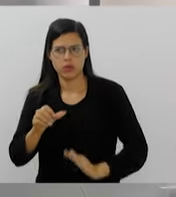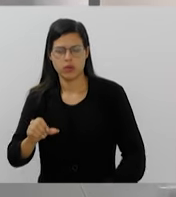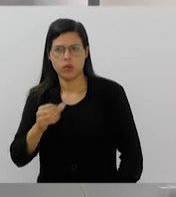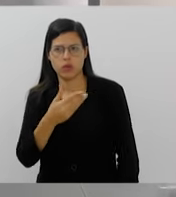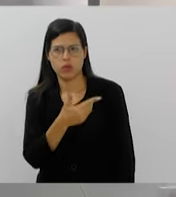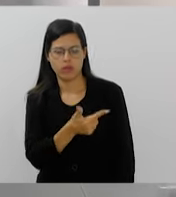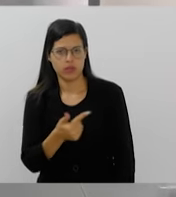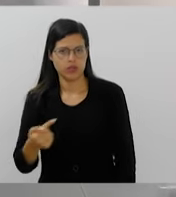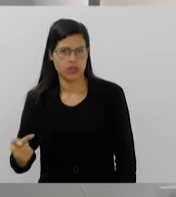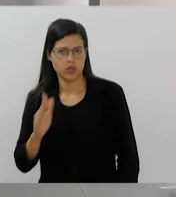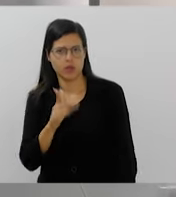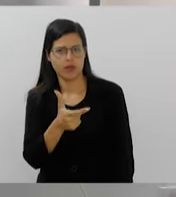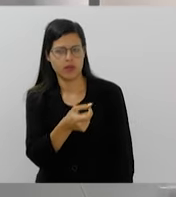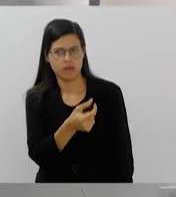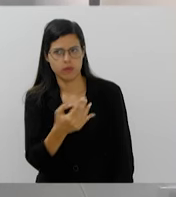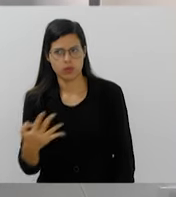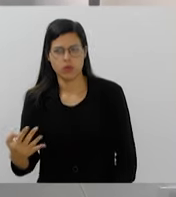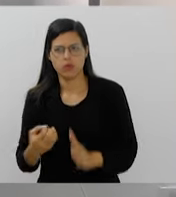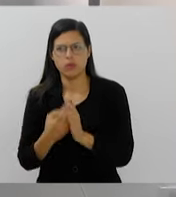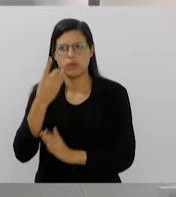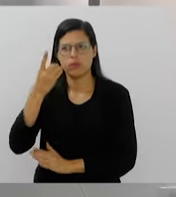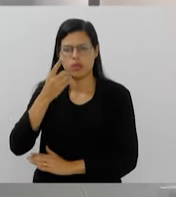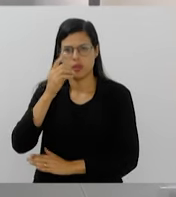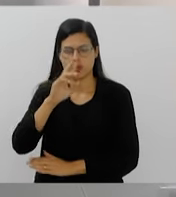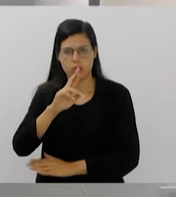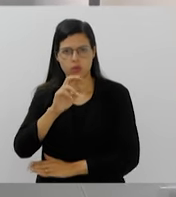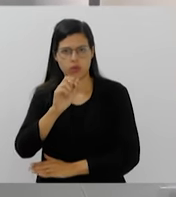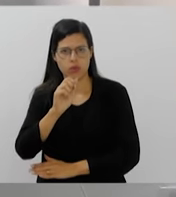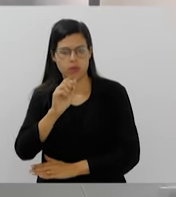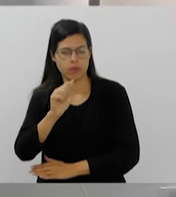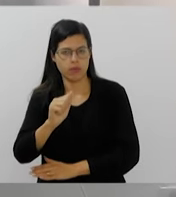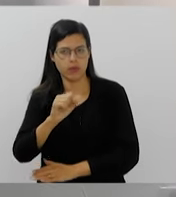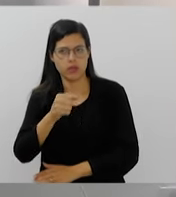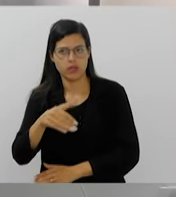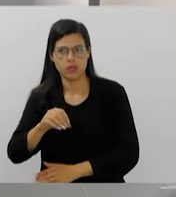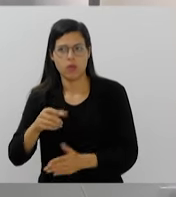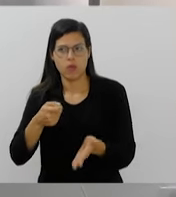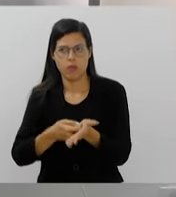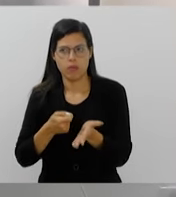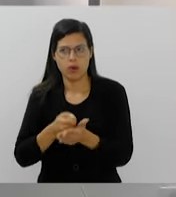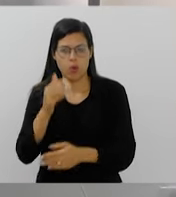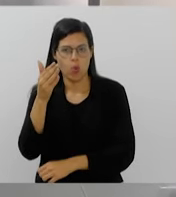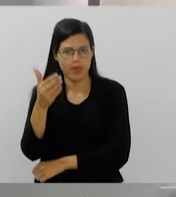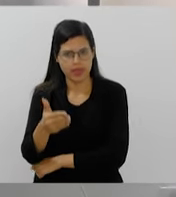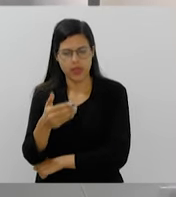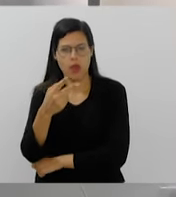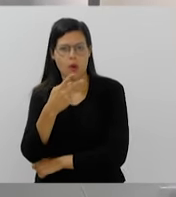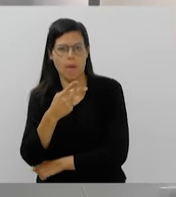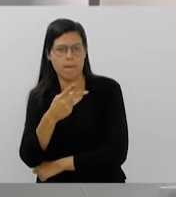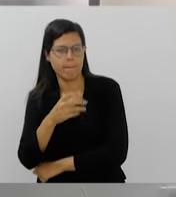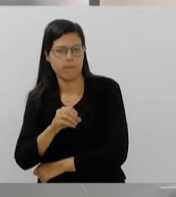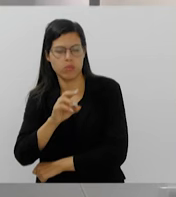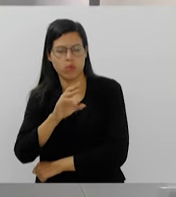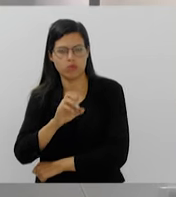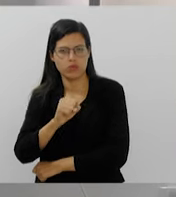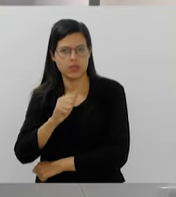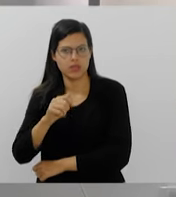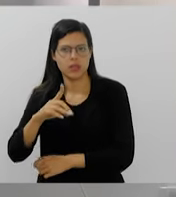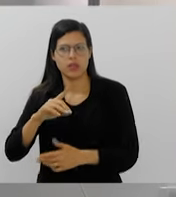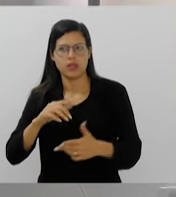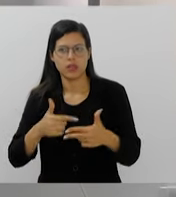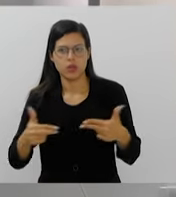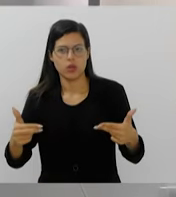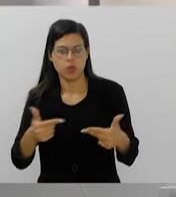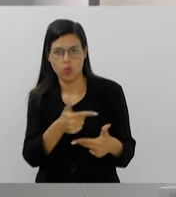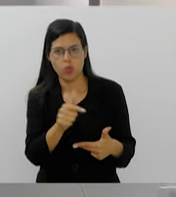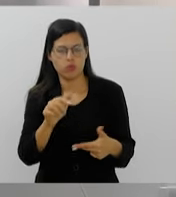de 24, de autoria do deputado Brazão, que obriga os alojamentos, os hotéis, as pousadas e os estabelecimentos similares localizados